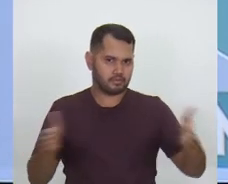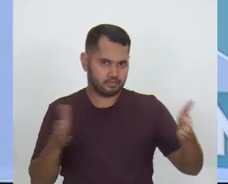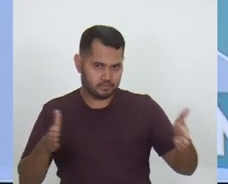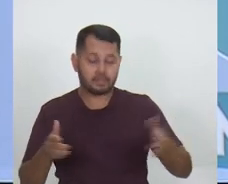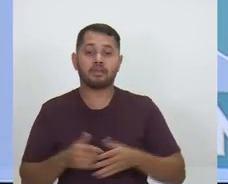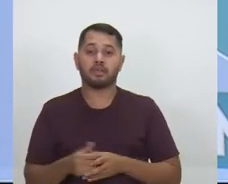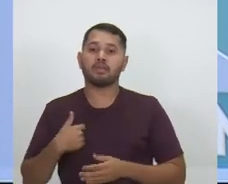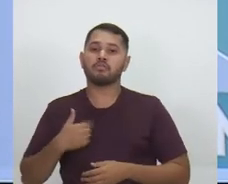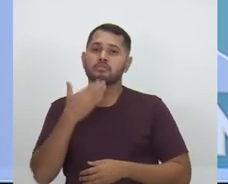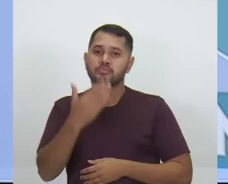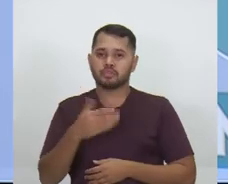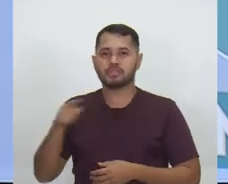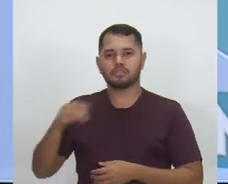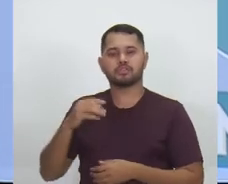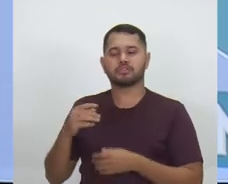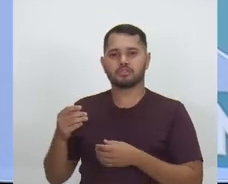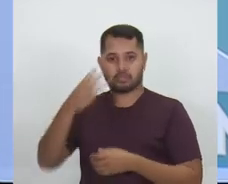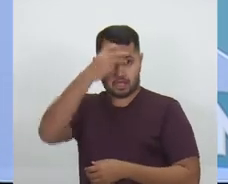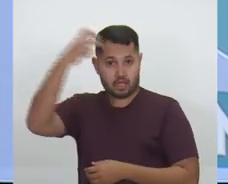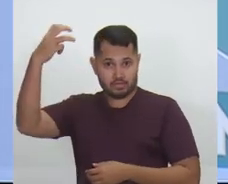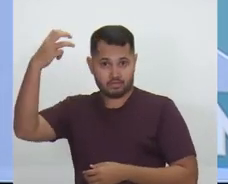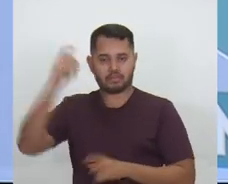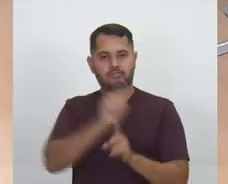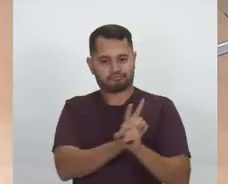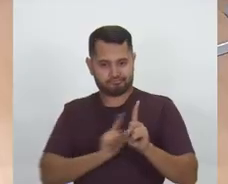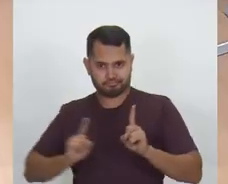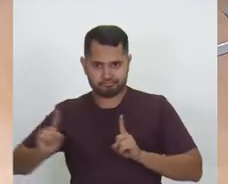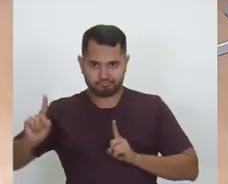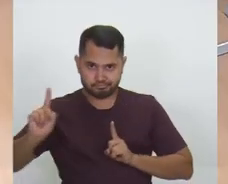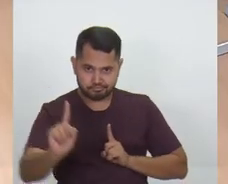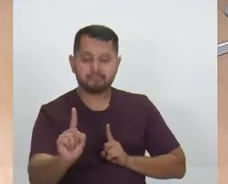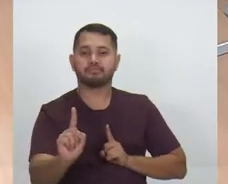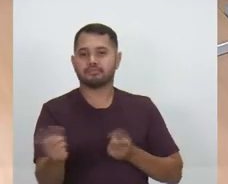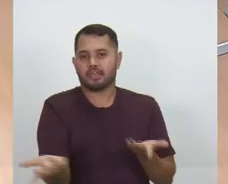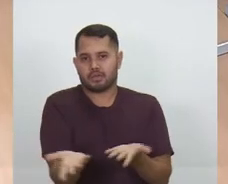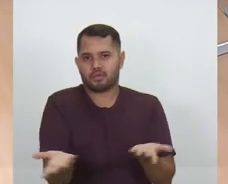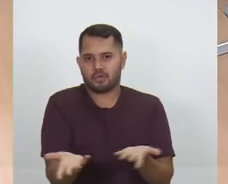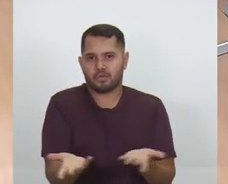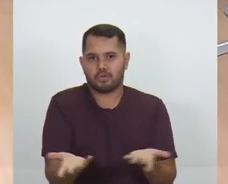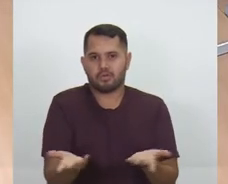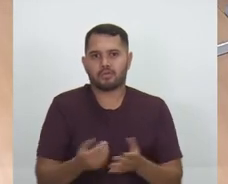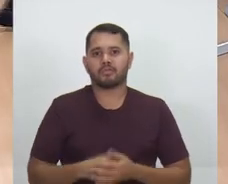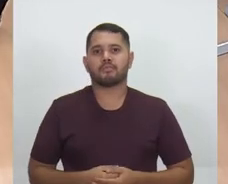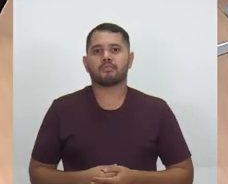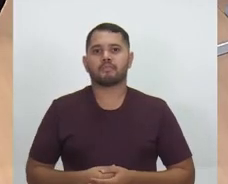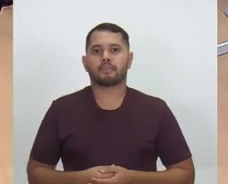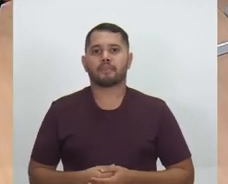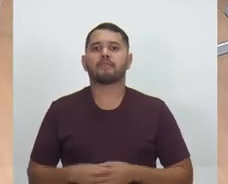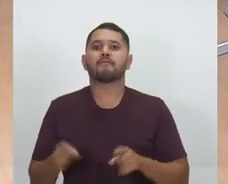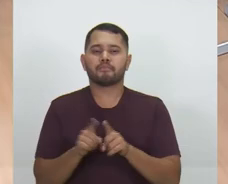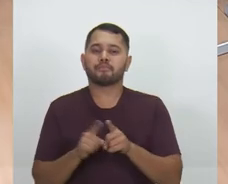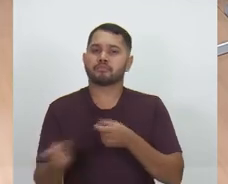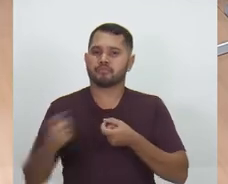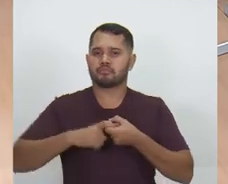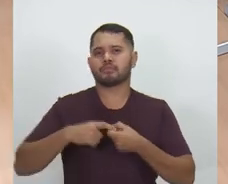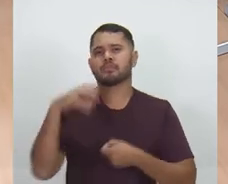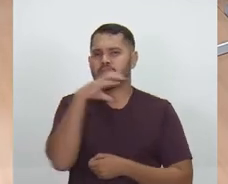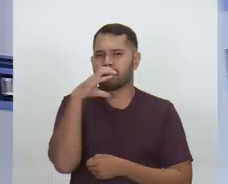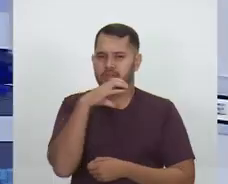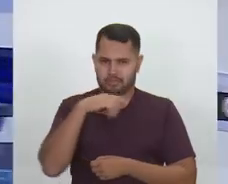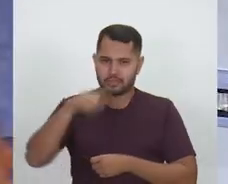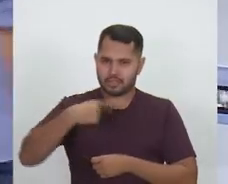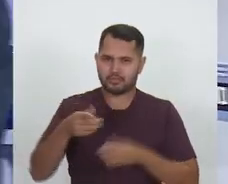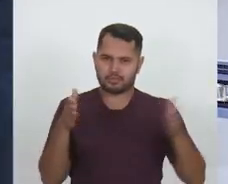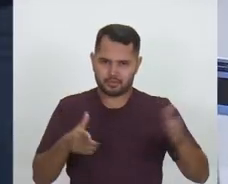eu vou pedir para o candidato da vez é o meia saiu do banco central voltará no lugar dele aqui ea gente volta daqui a pouquinho com mais